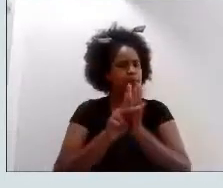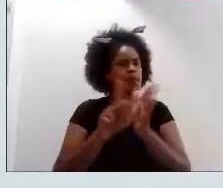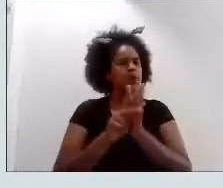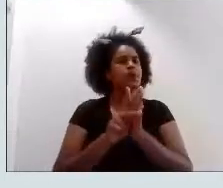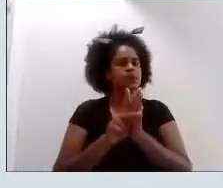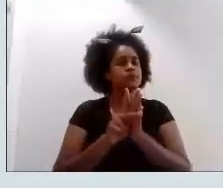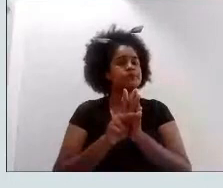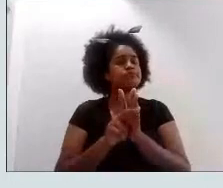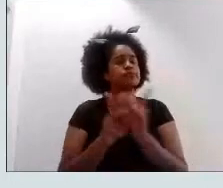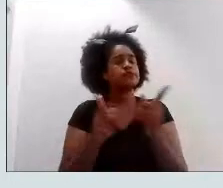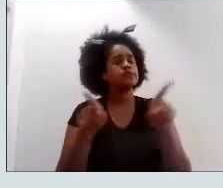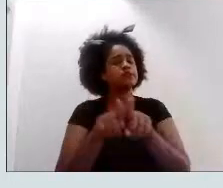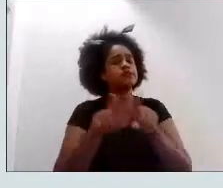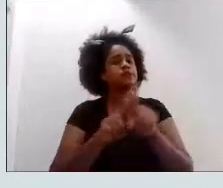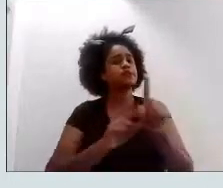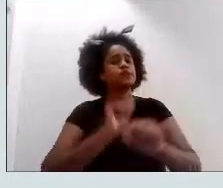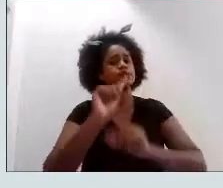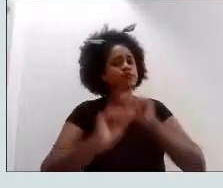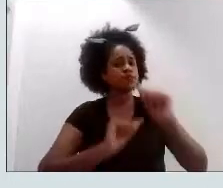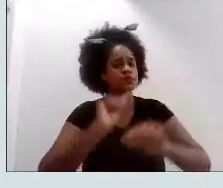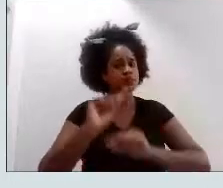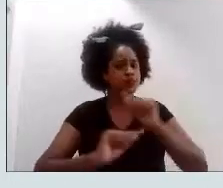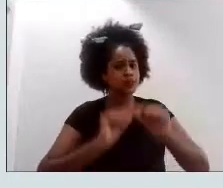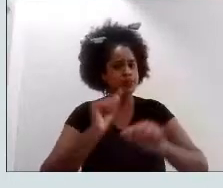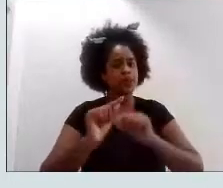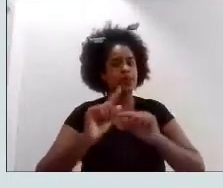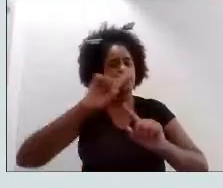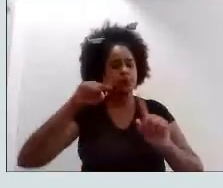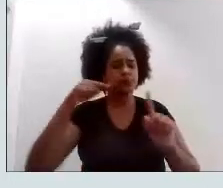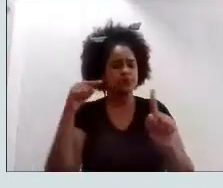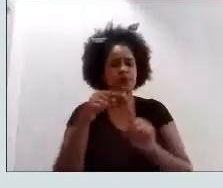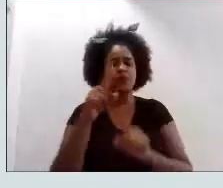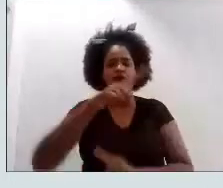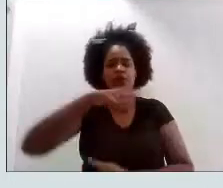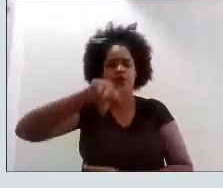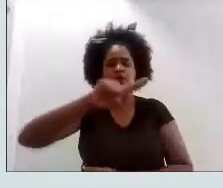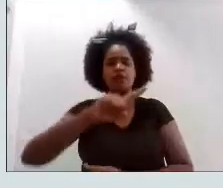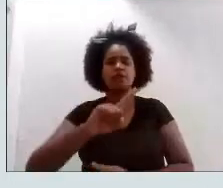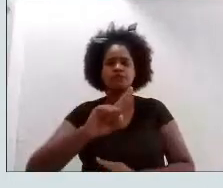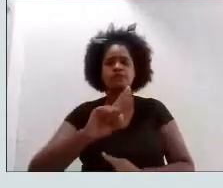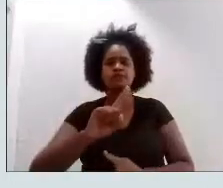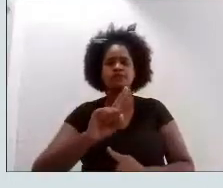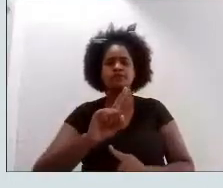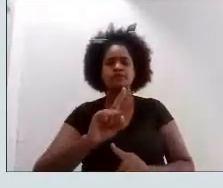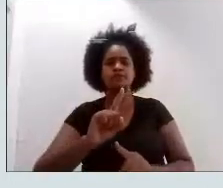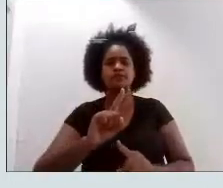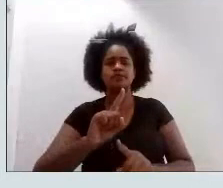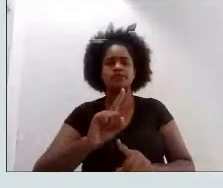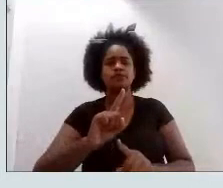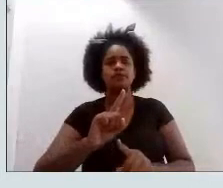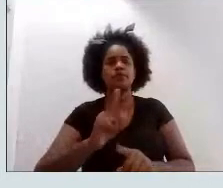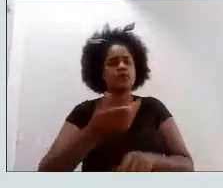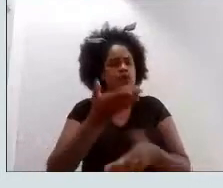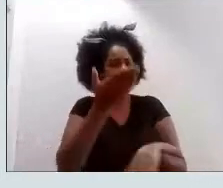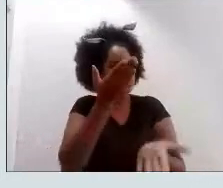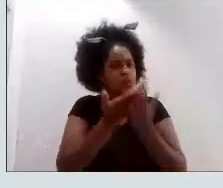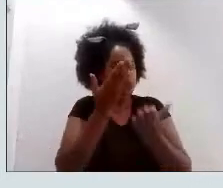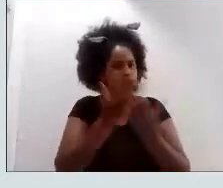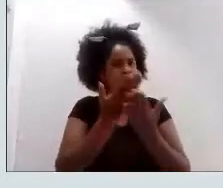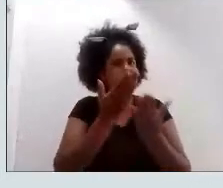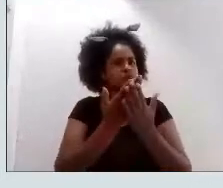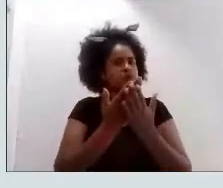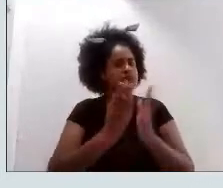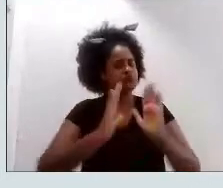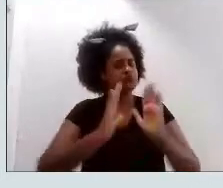tentando fazer com que vocês se preparem dentro dessa temática de história